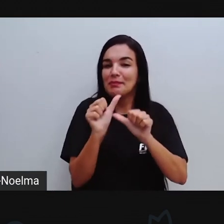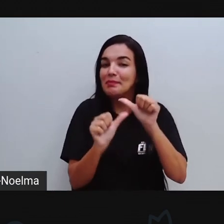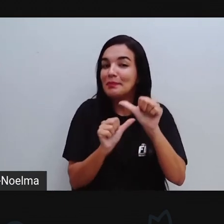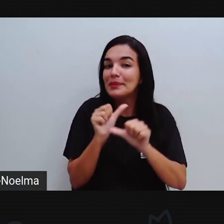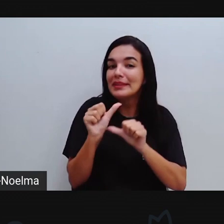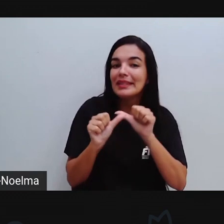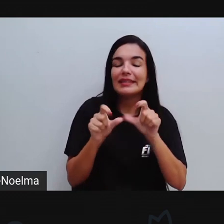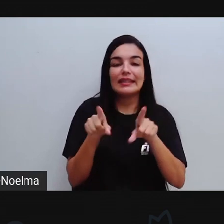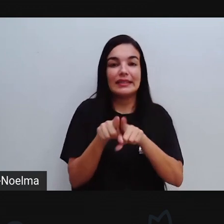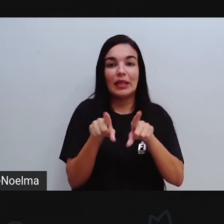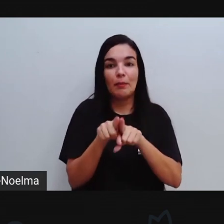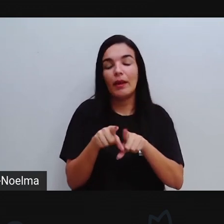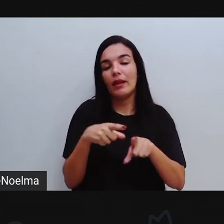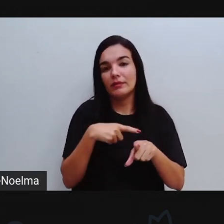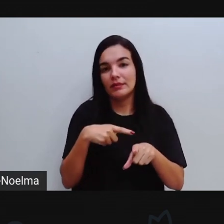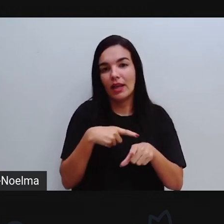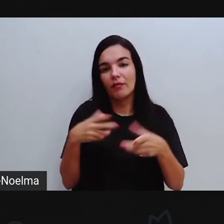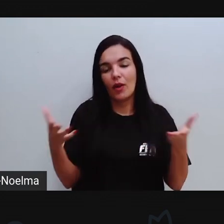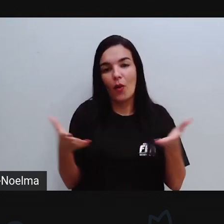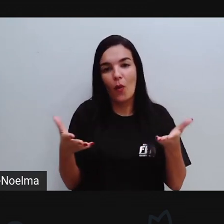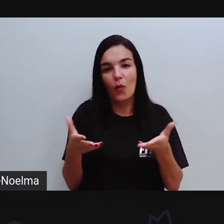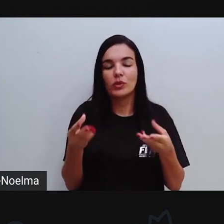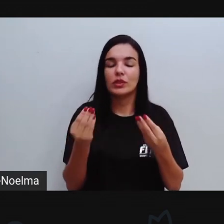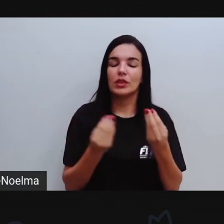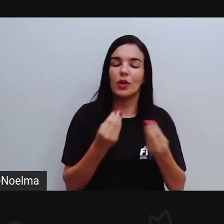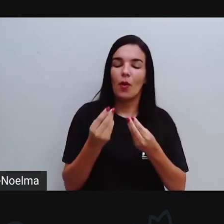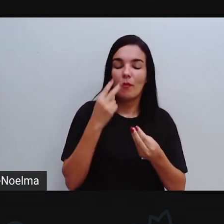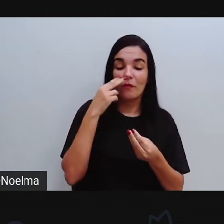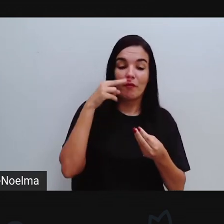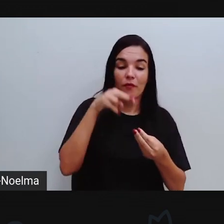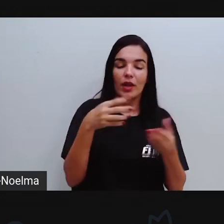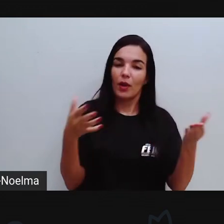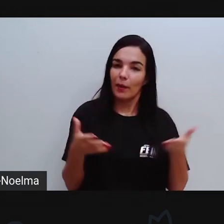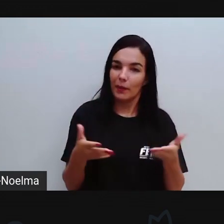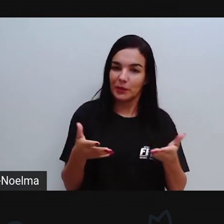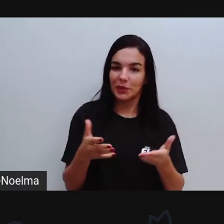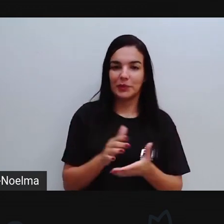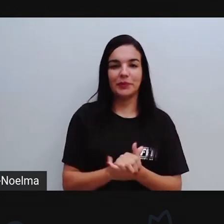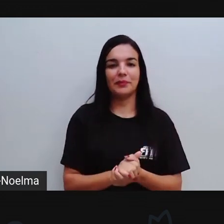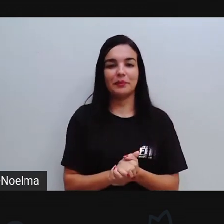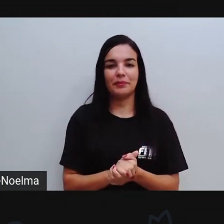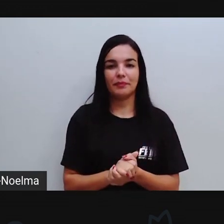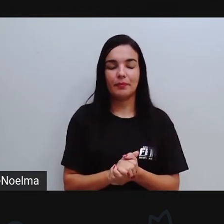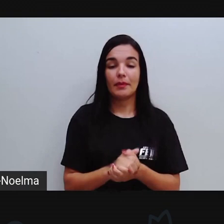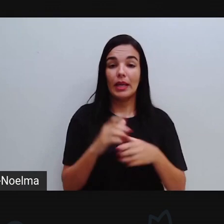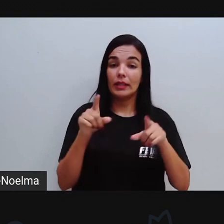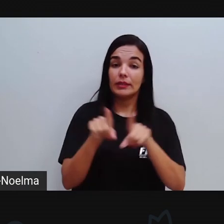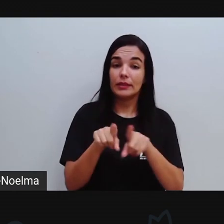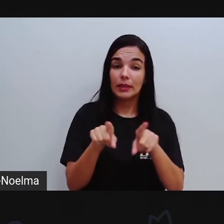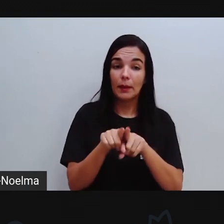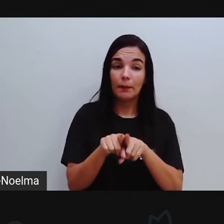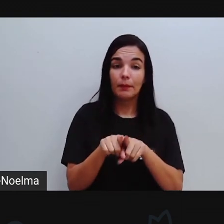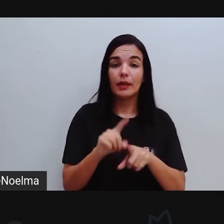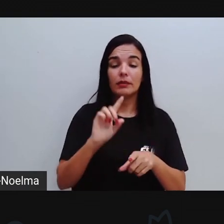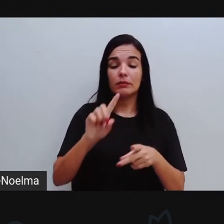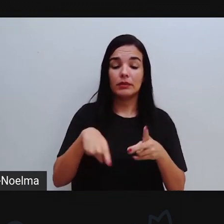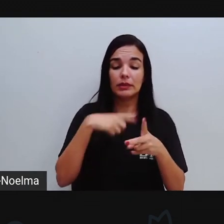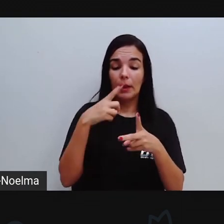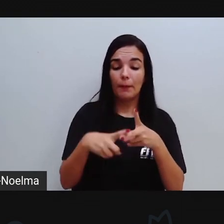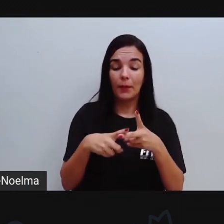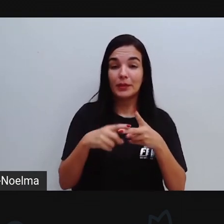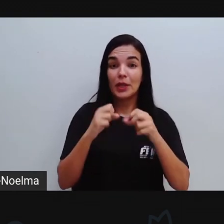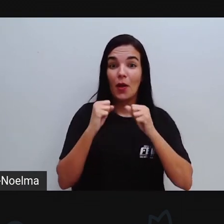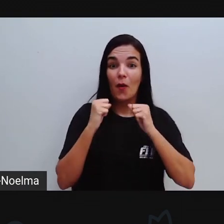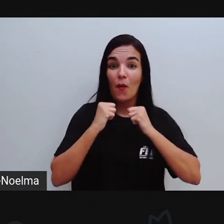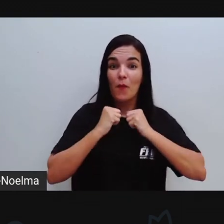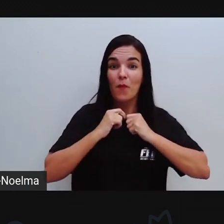fez com que essa literatura se apresentasse da forma que nós temos hoje, né? E posteriormente foi